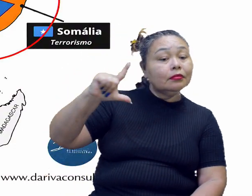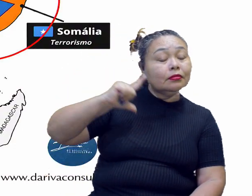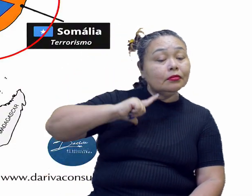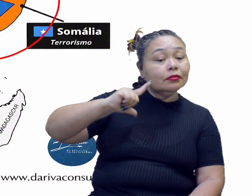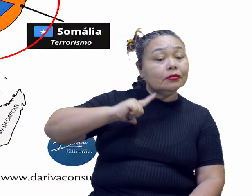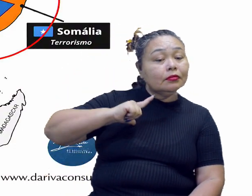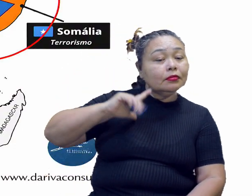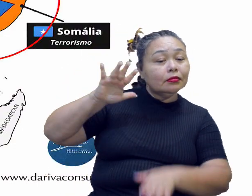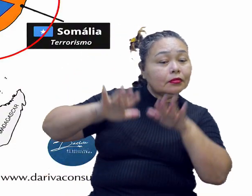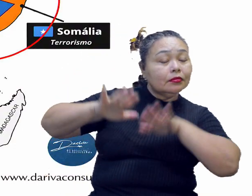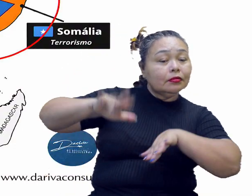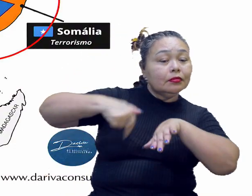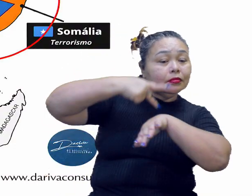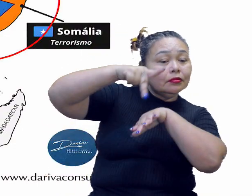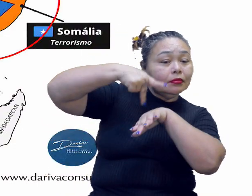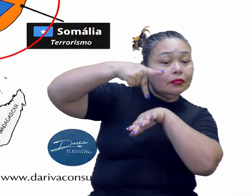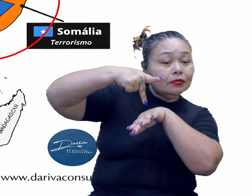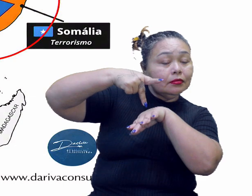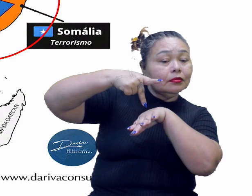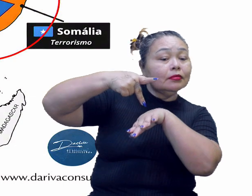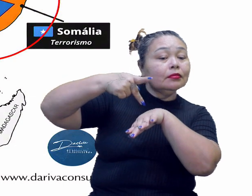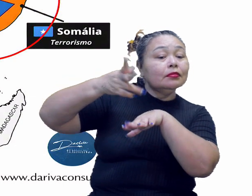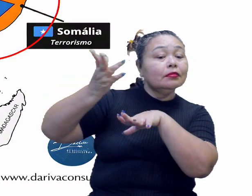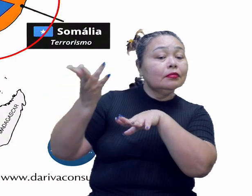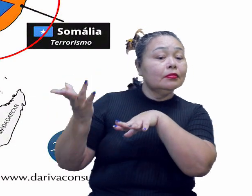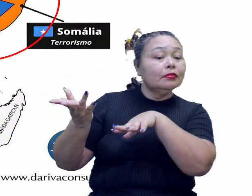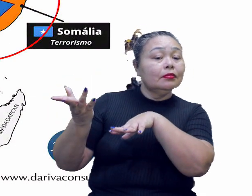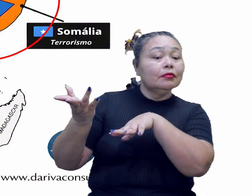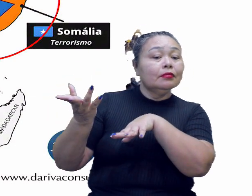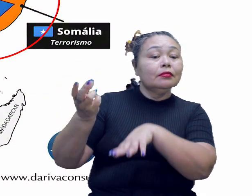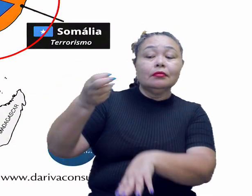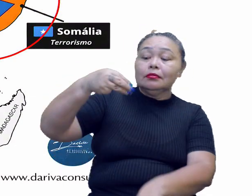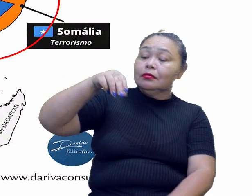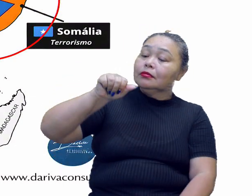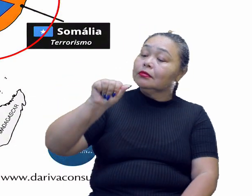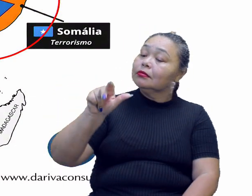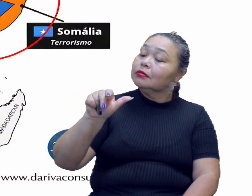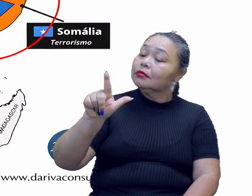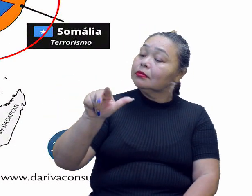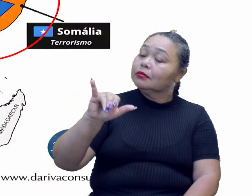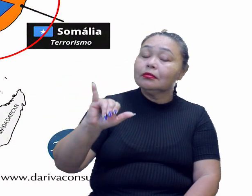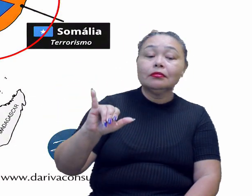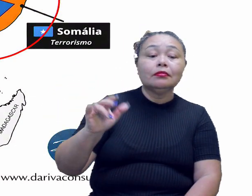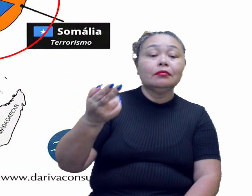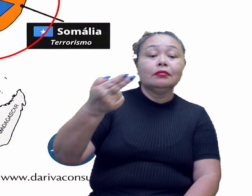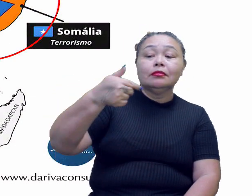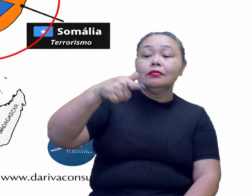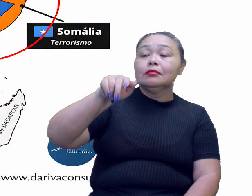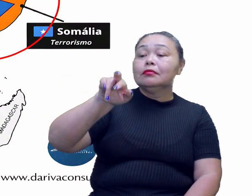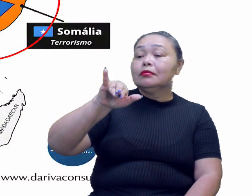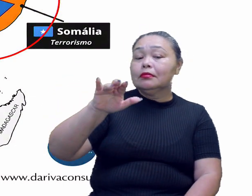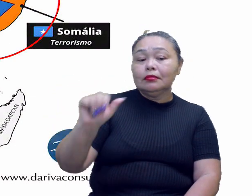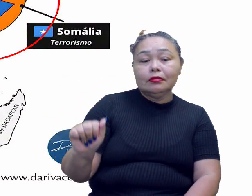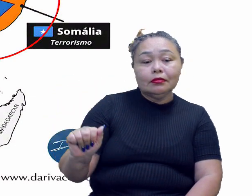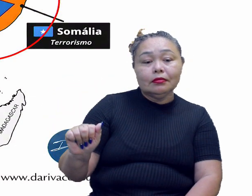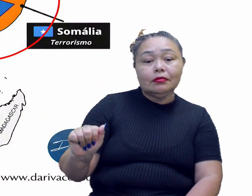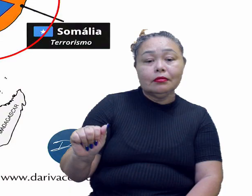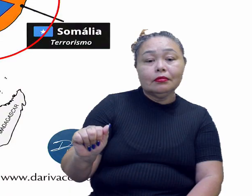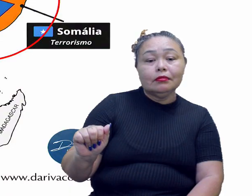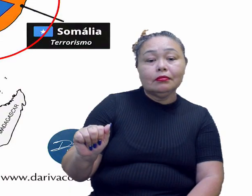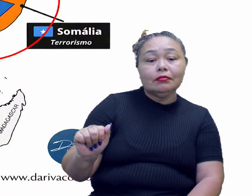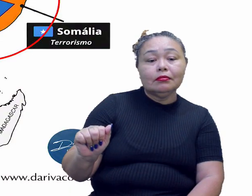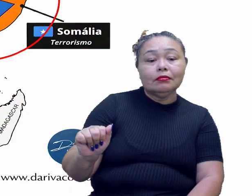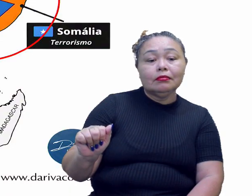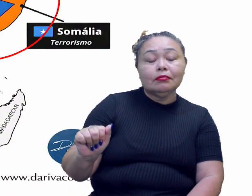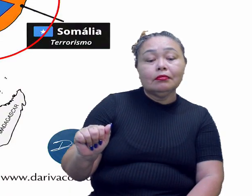nós temos aqui alguns outros países como Mali, Nigéria,